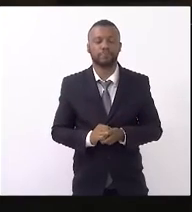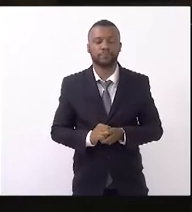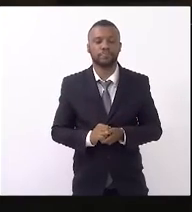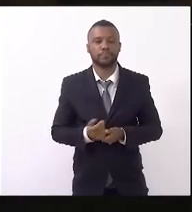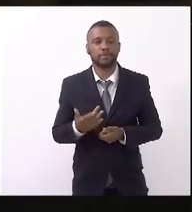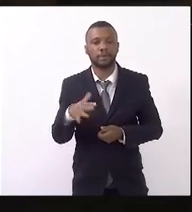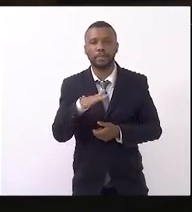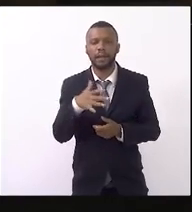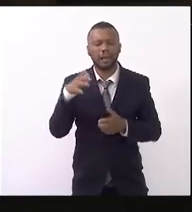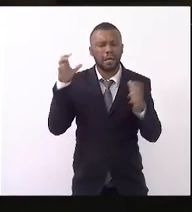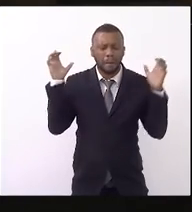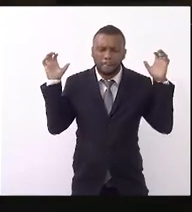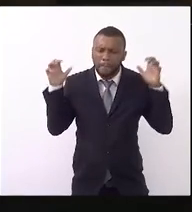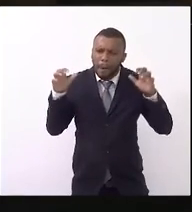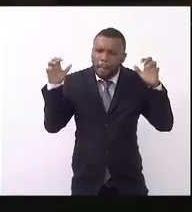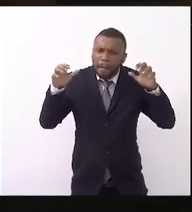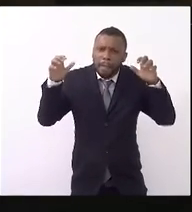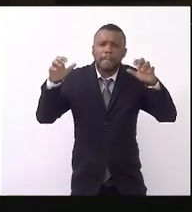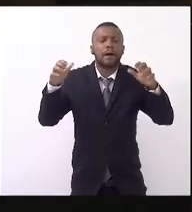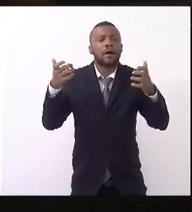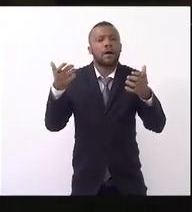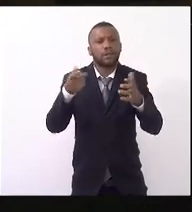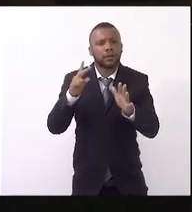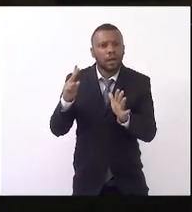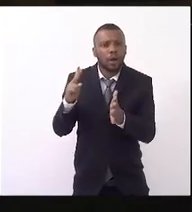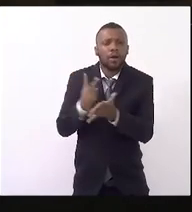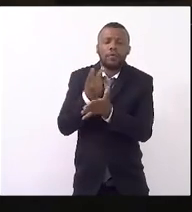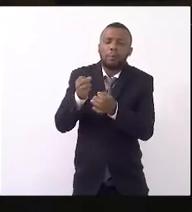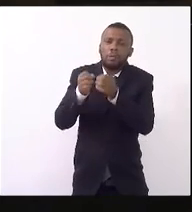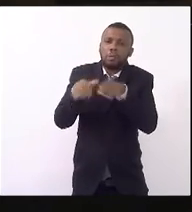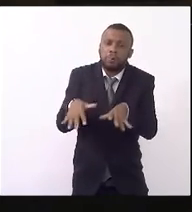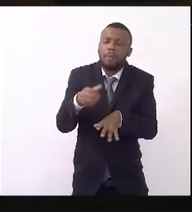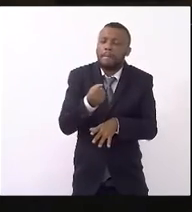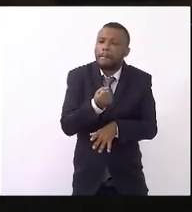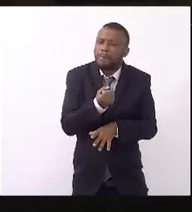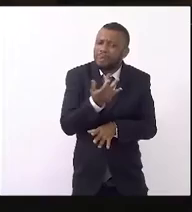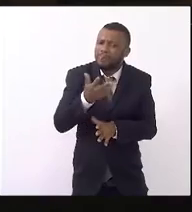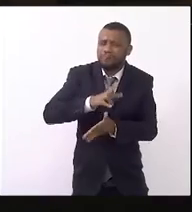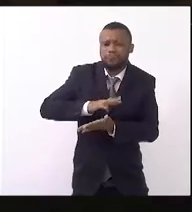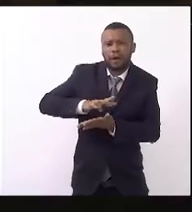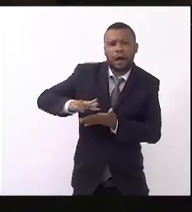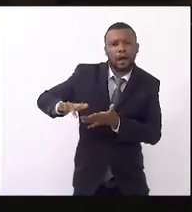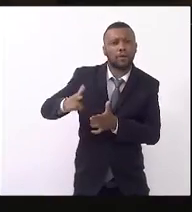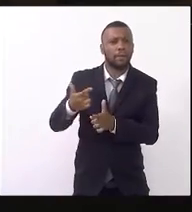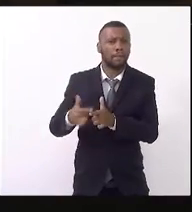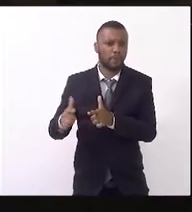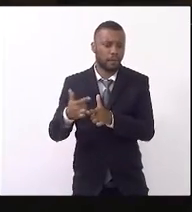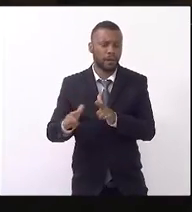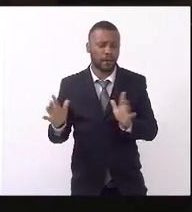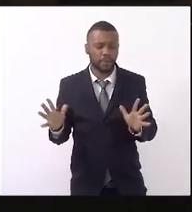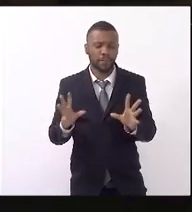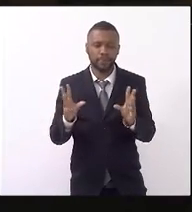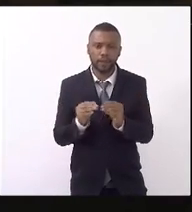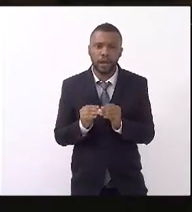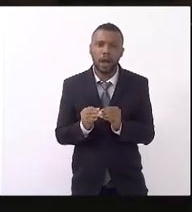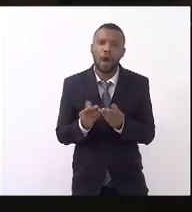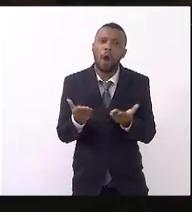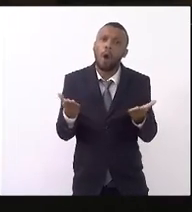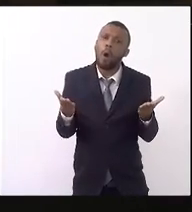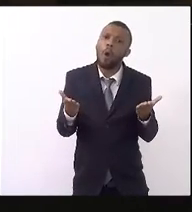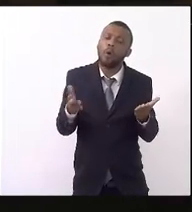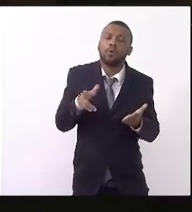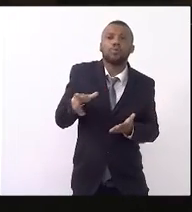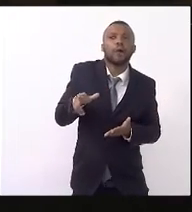pelas fortes chuvas que causaram um sem número de problemas. Não é de hoje que